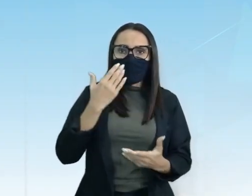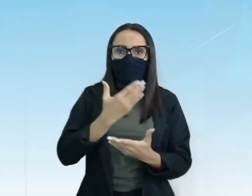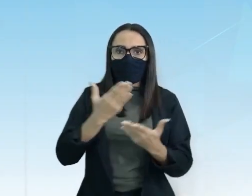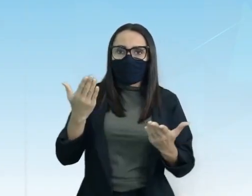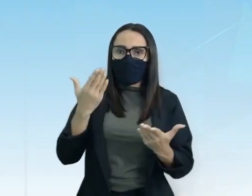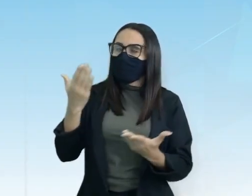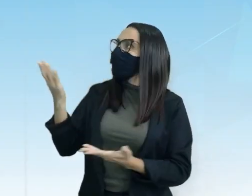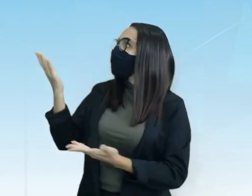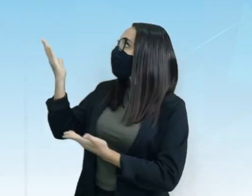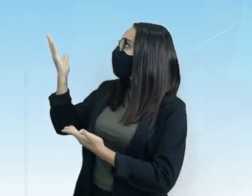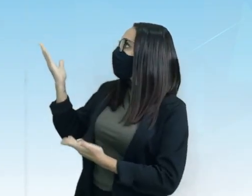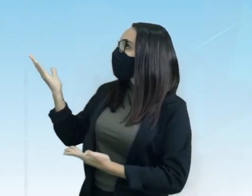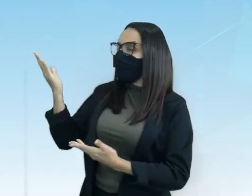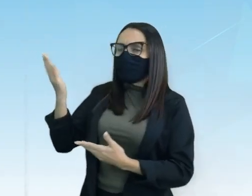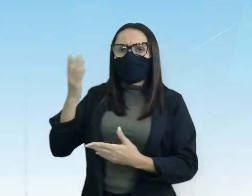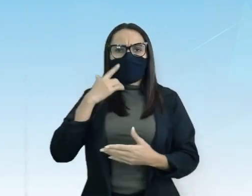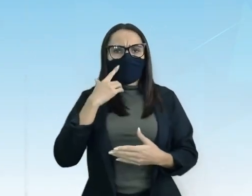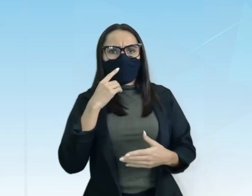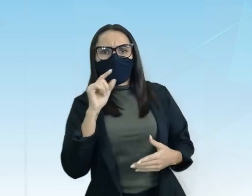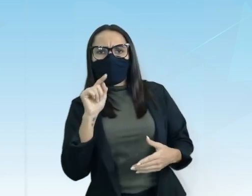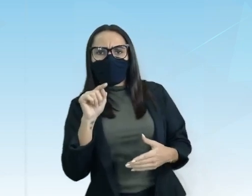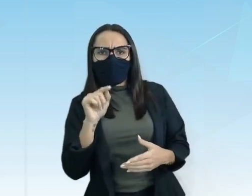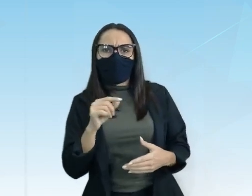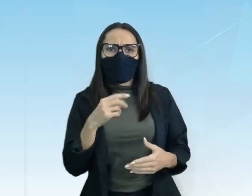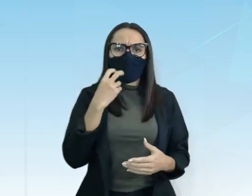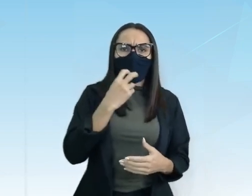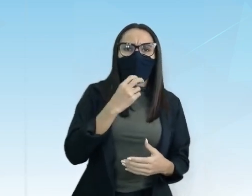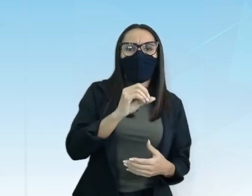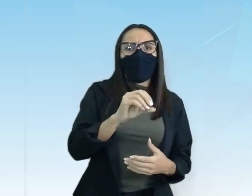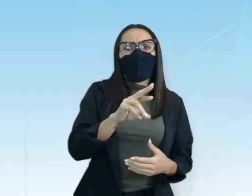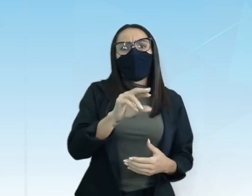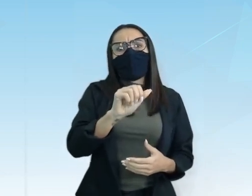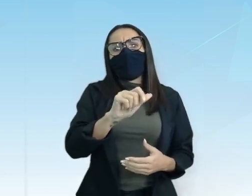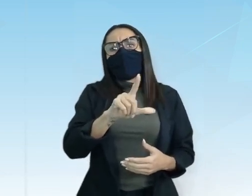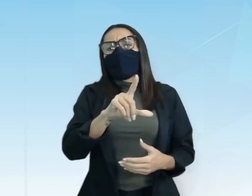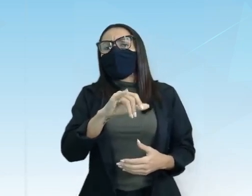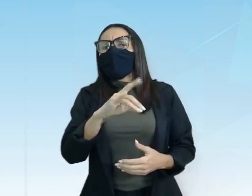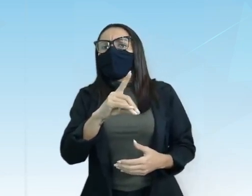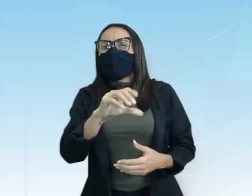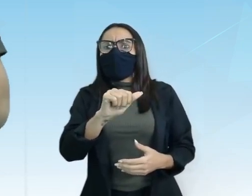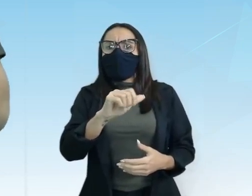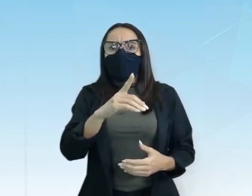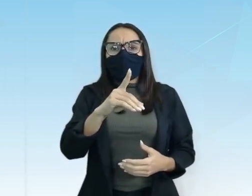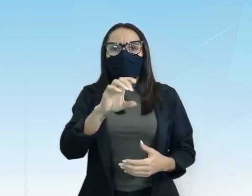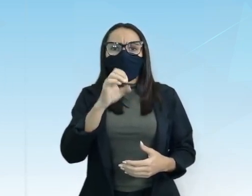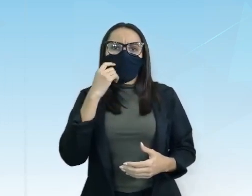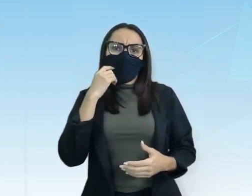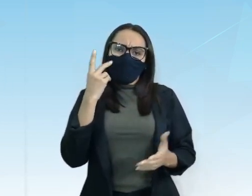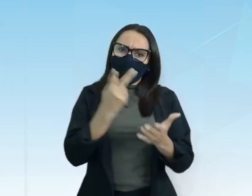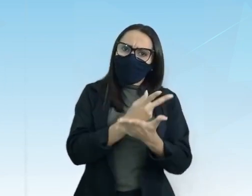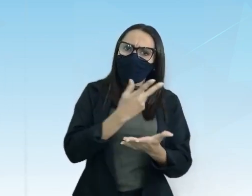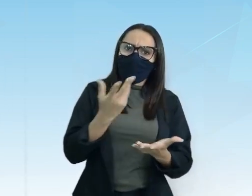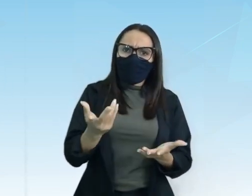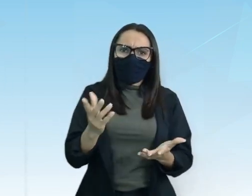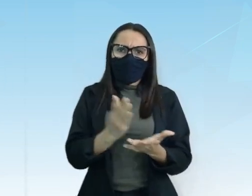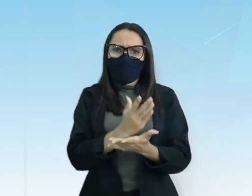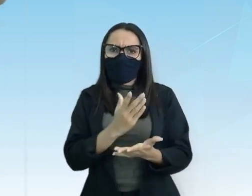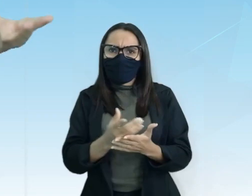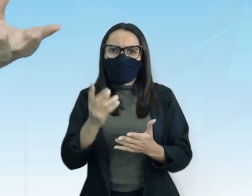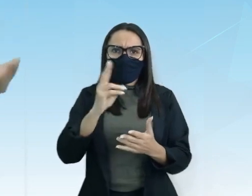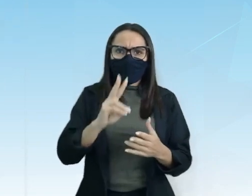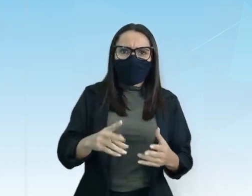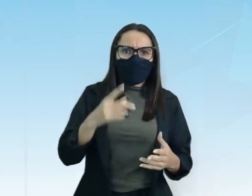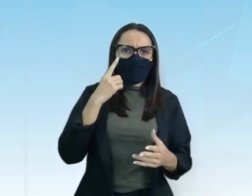a oralidade. Será que a oralidade é erro? Será? Muitas vezes na escola a gente só estuda a